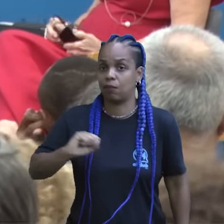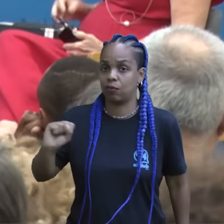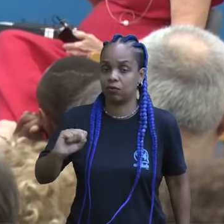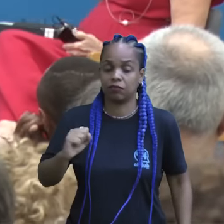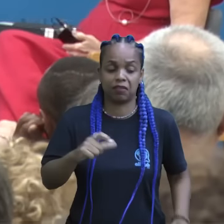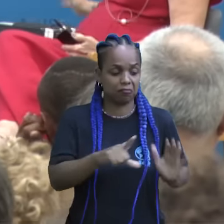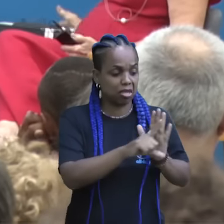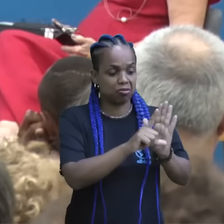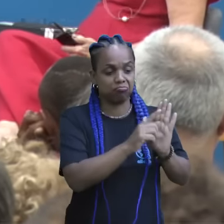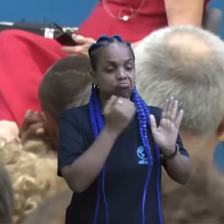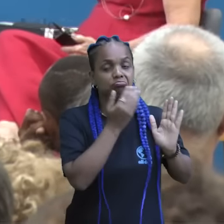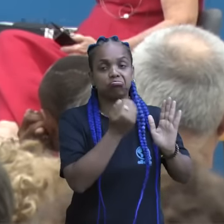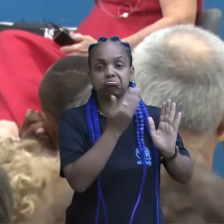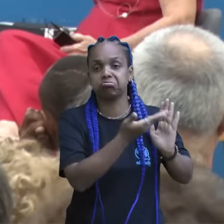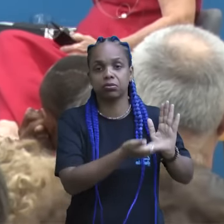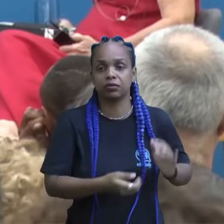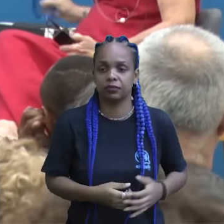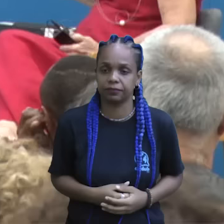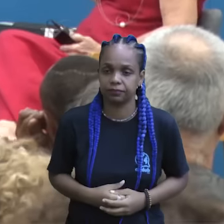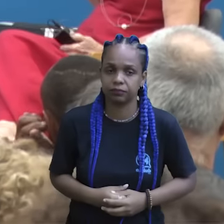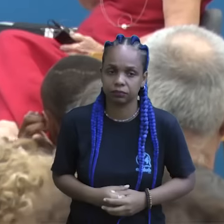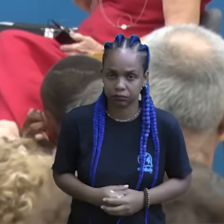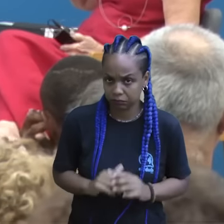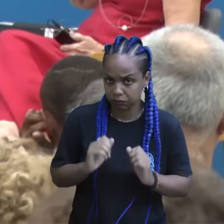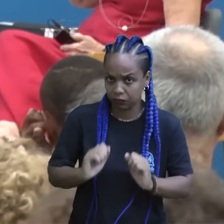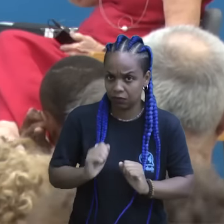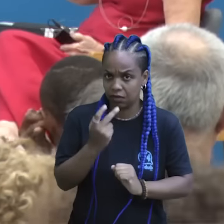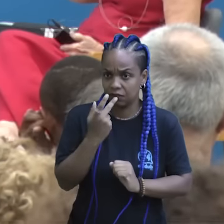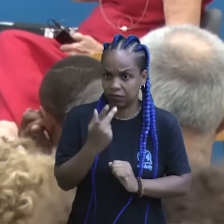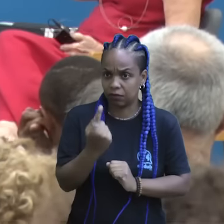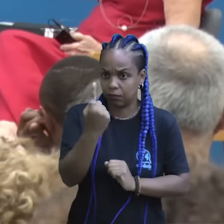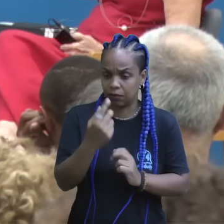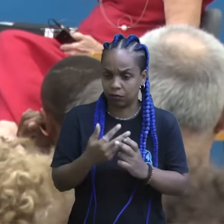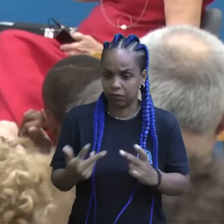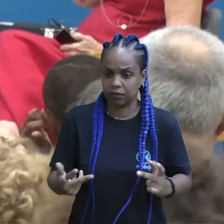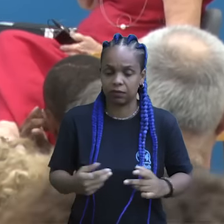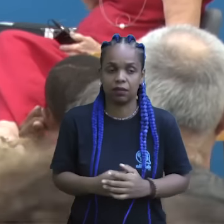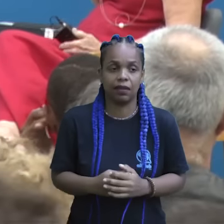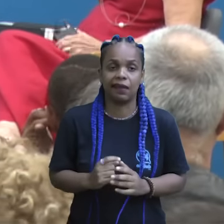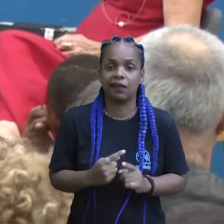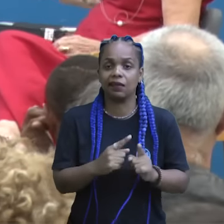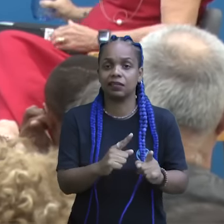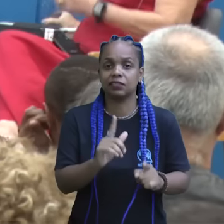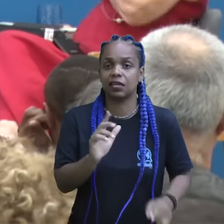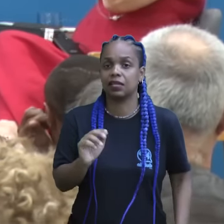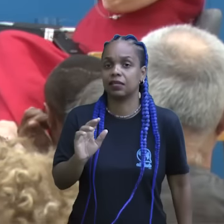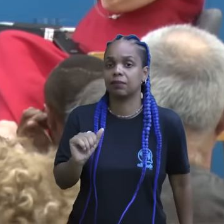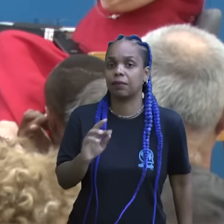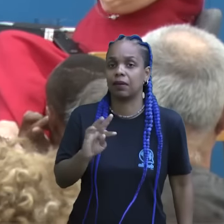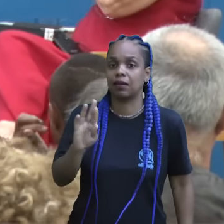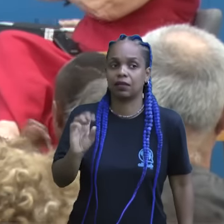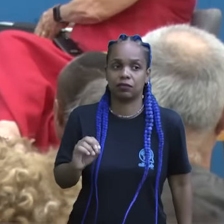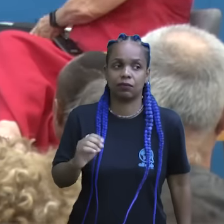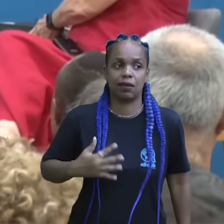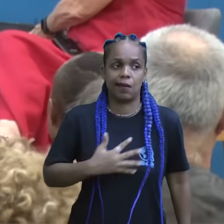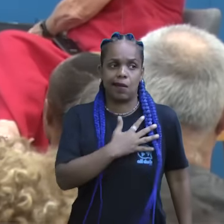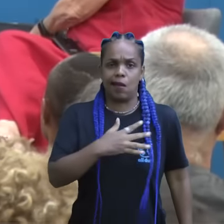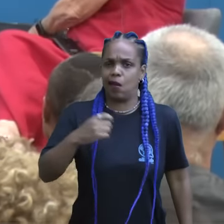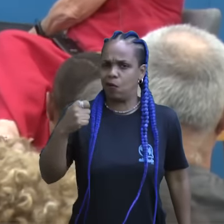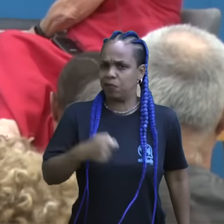Barreto aos militares. Essa crítica, se vocês pensarem o que é o livro, ele trabalhava,